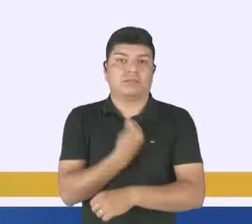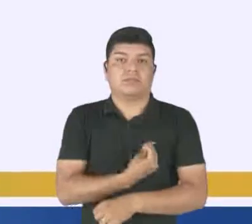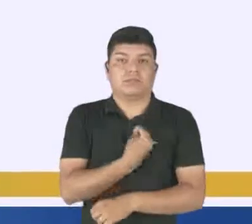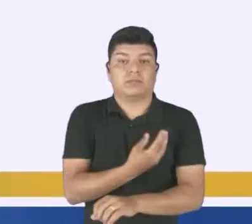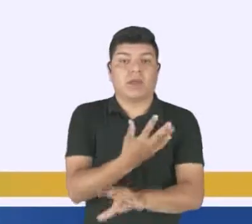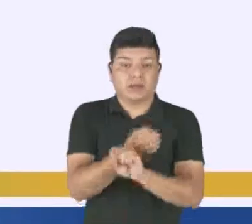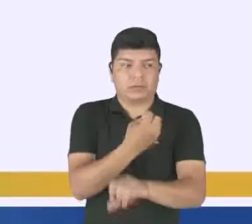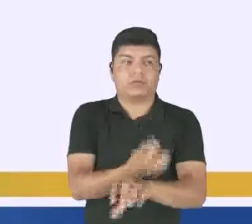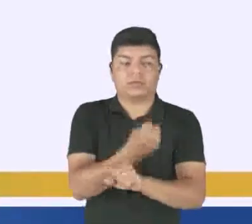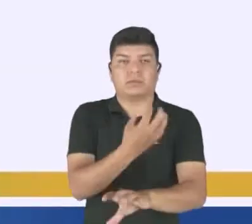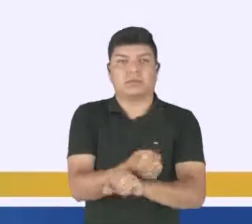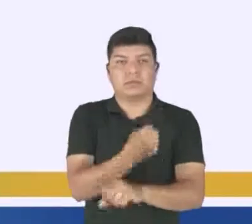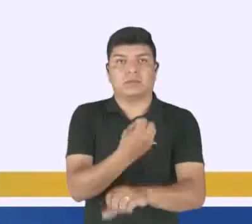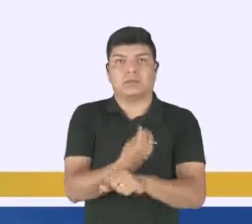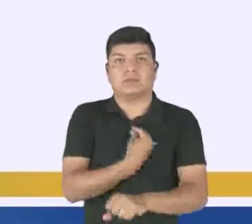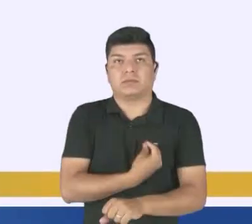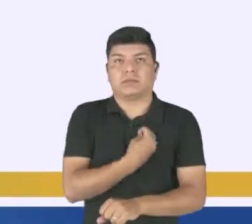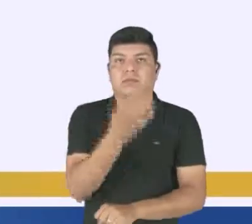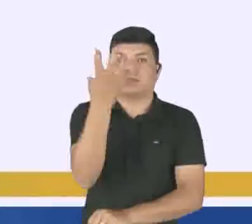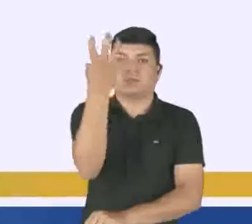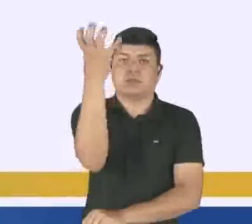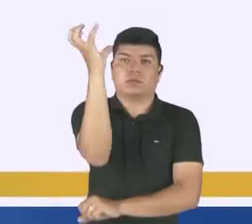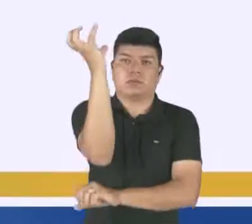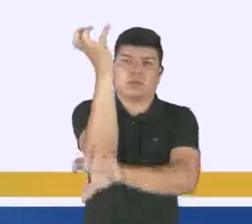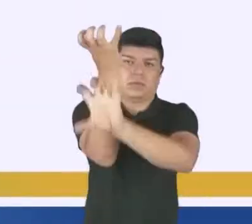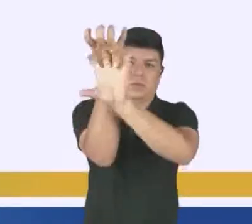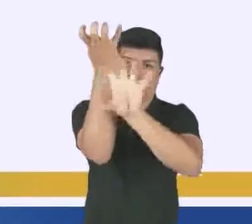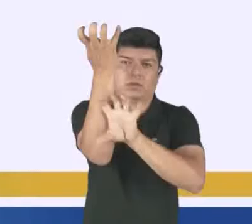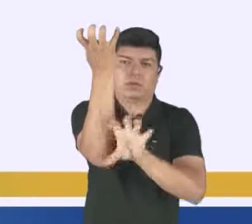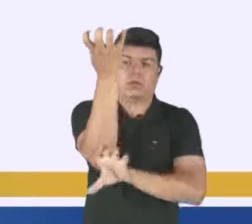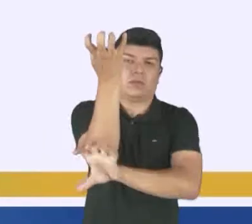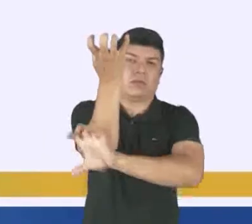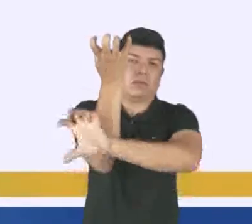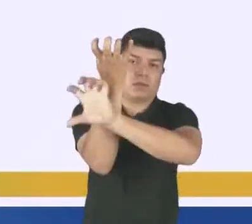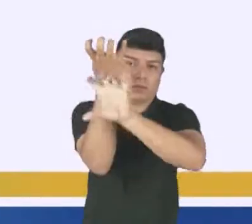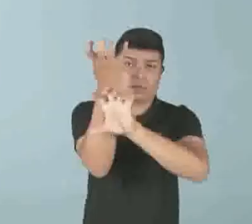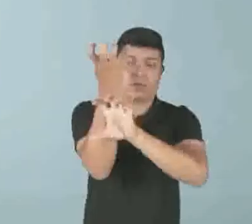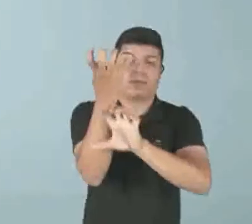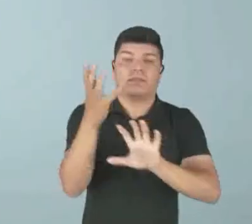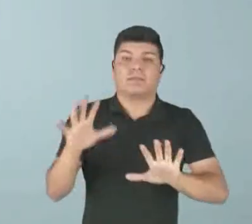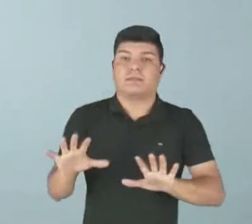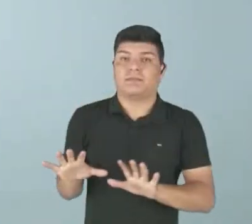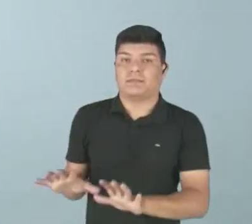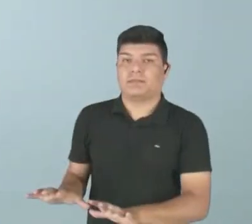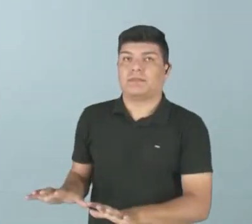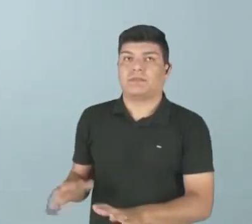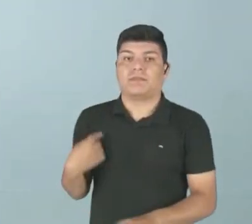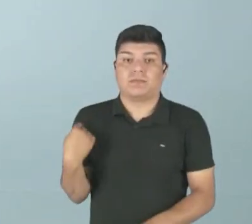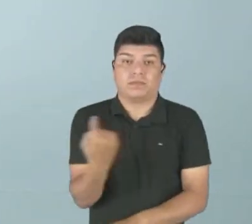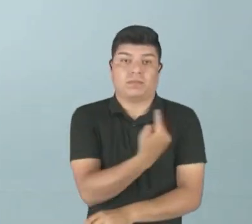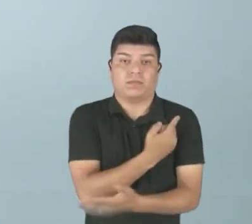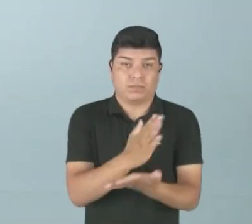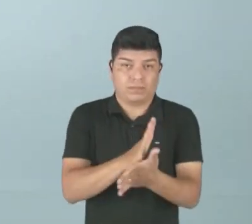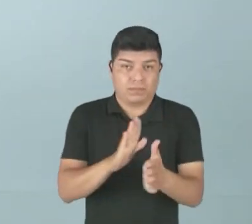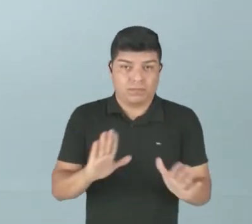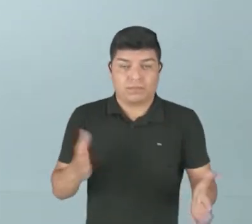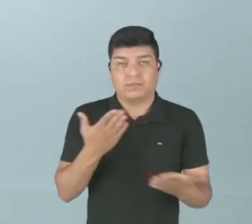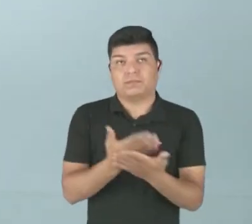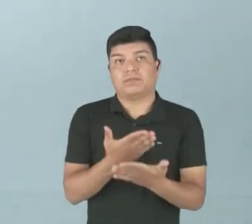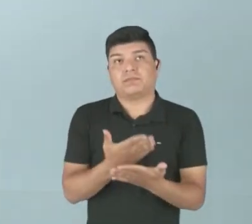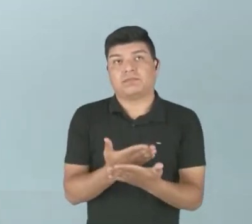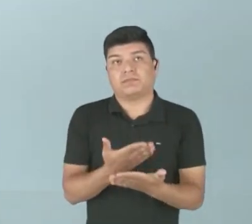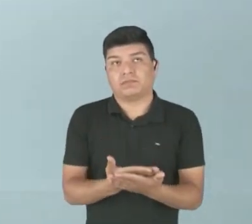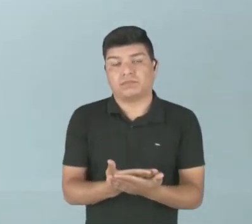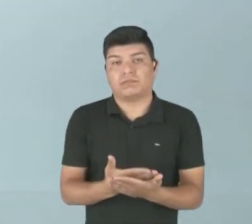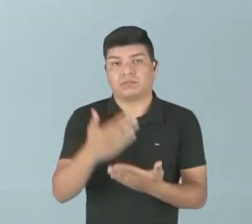com certeza do cactus, ele é simbólico nessa região. Então com isso, gente, nós encerramos essa aula de